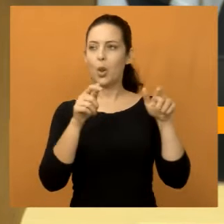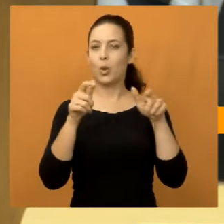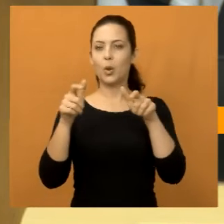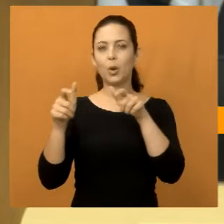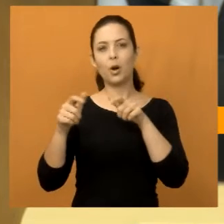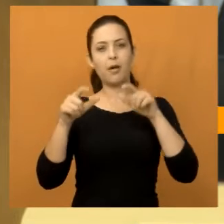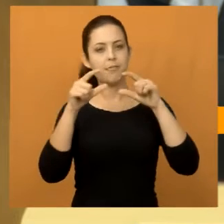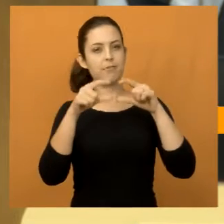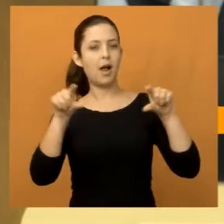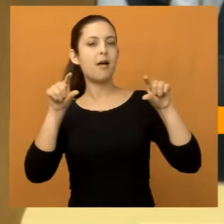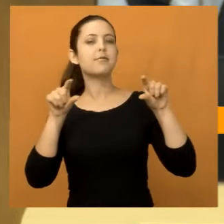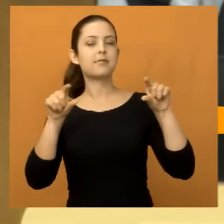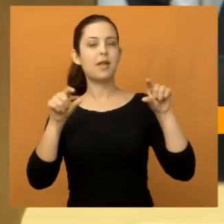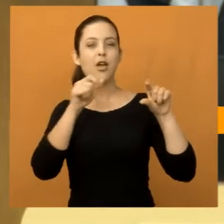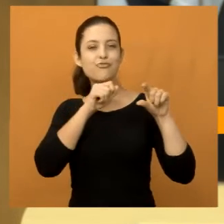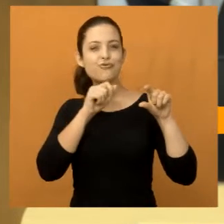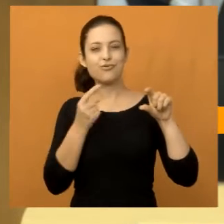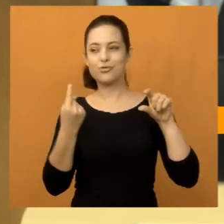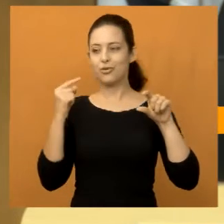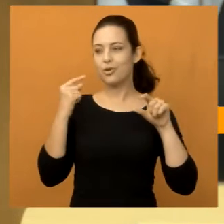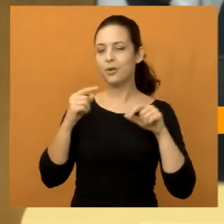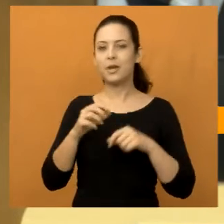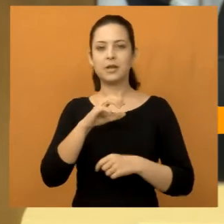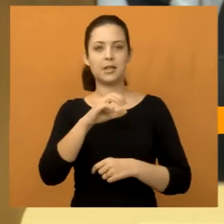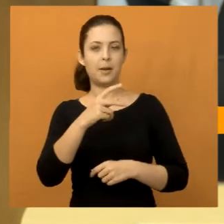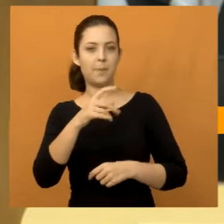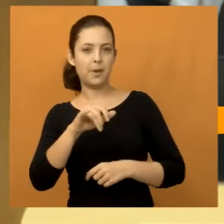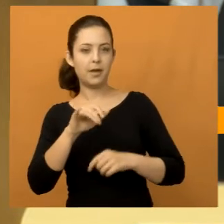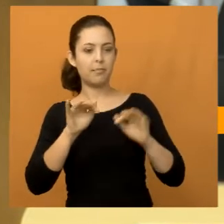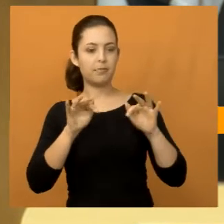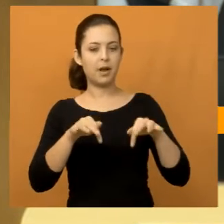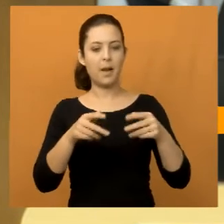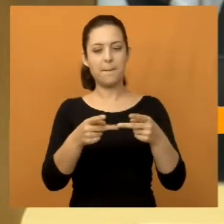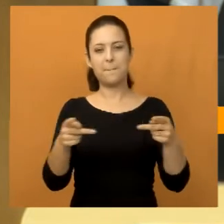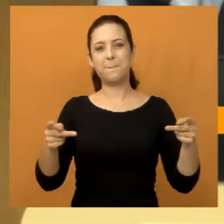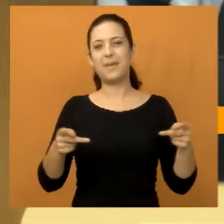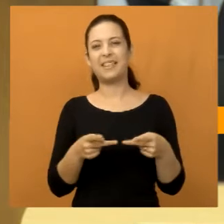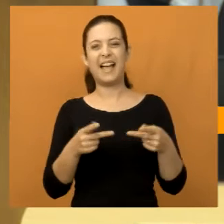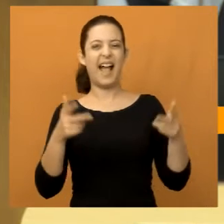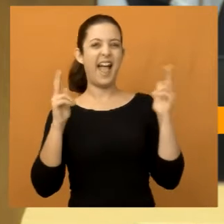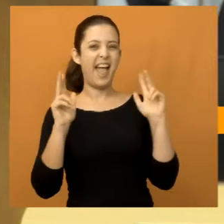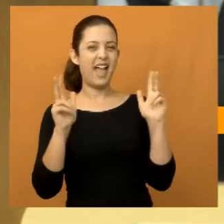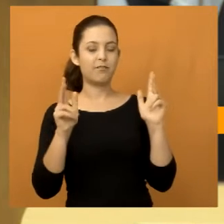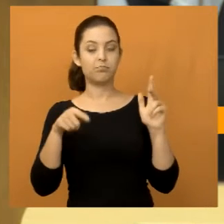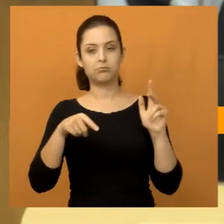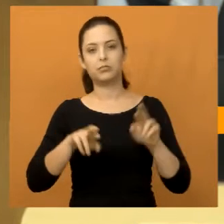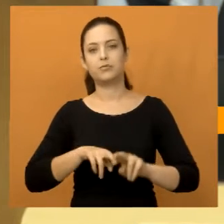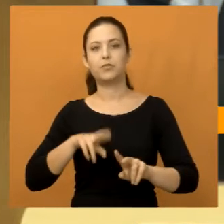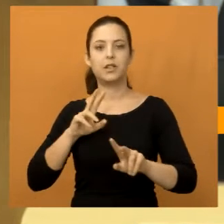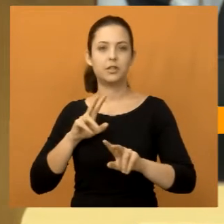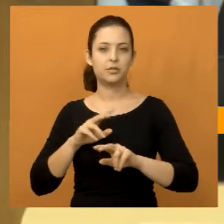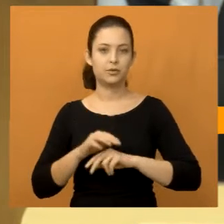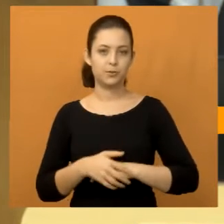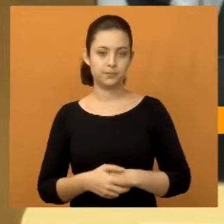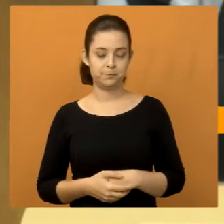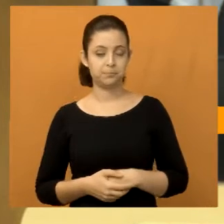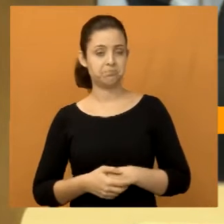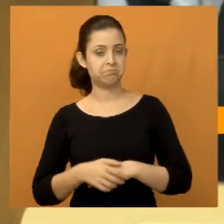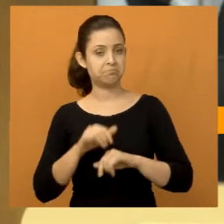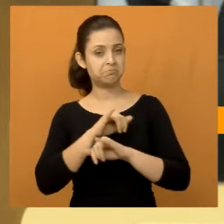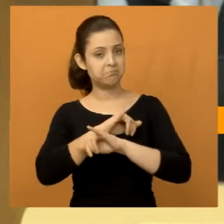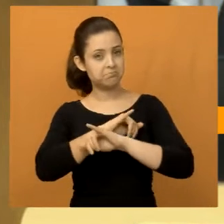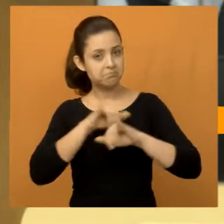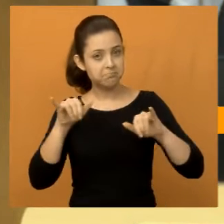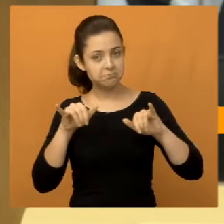uma frase, um jargão antigo, que falam que toda CPI termina em pizza. Essa foi diferente. E quero deixar